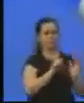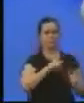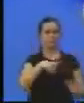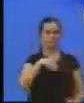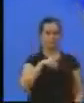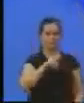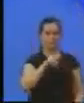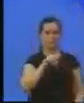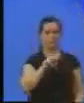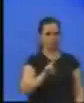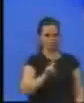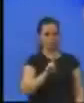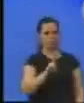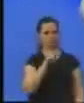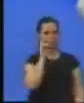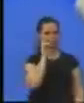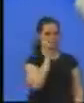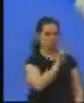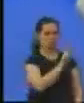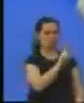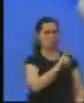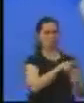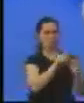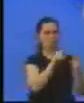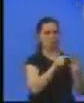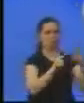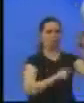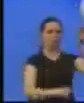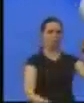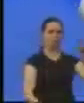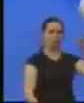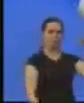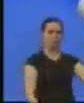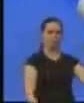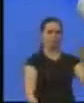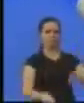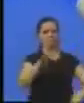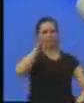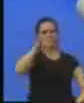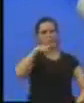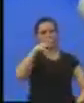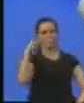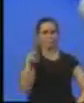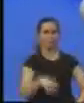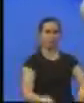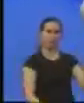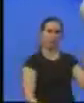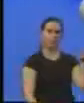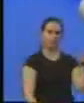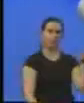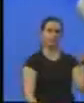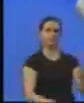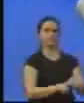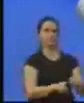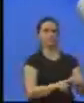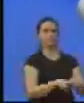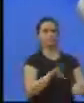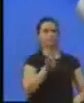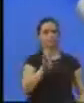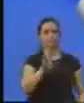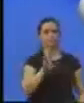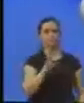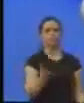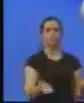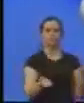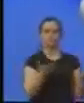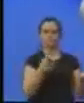Então, você vai reparar que você tem duas tabelas de derivada. Você tem uma tabela de derivada com x e uma tabela de derivada com U, com